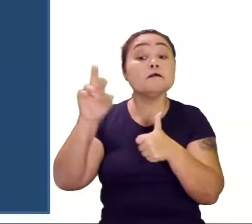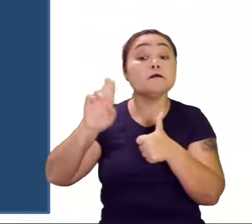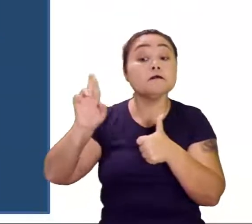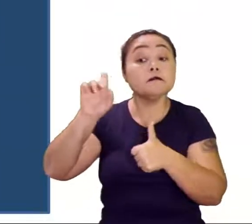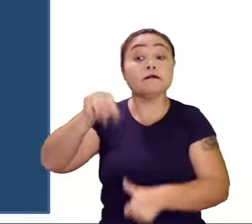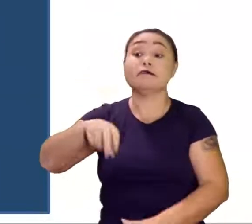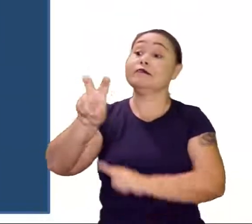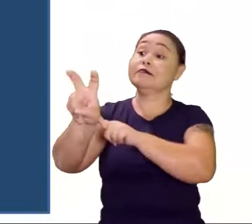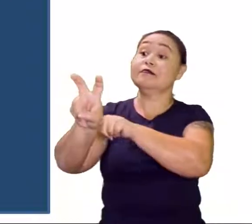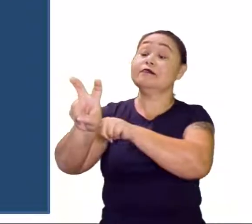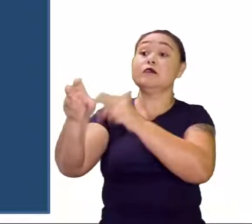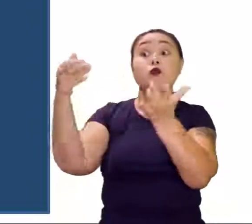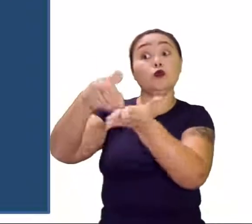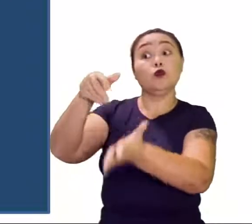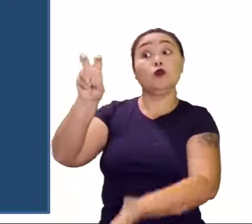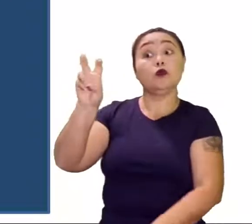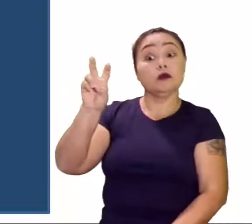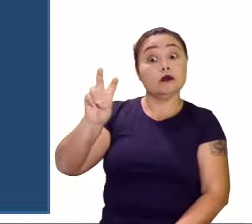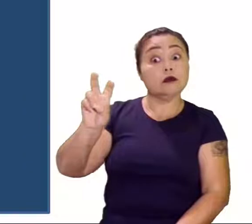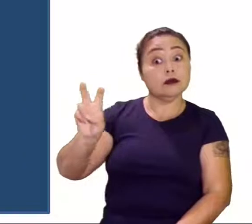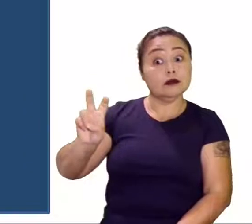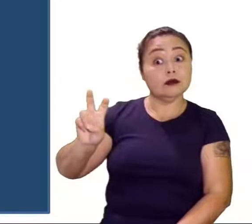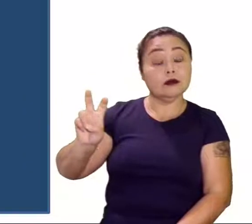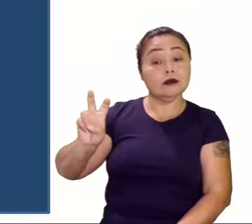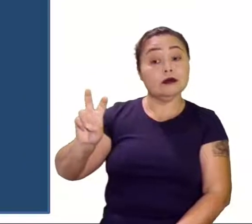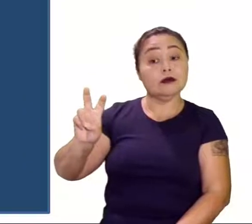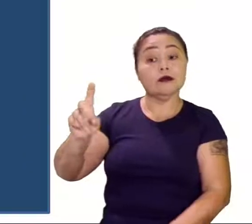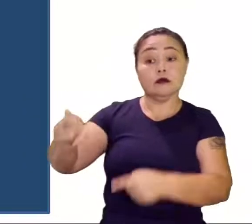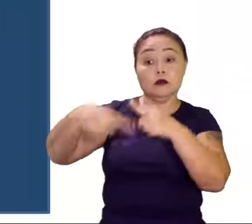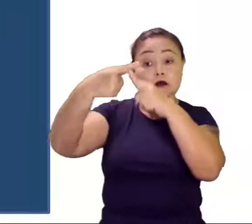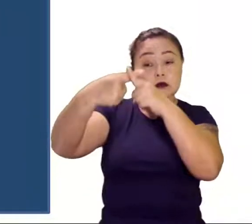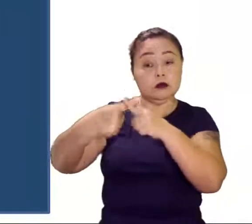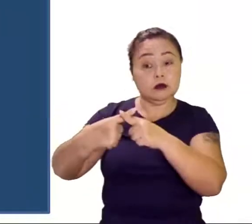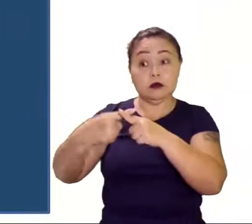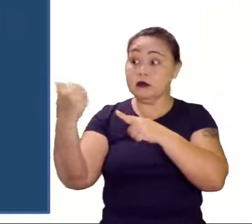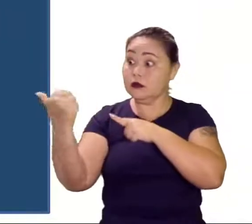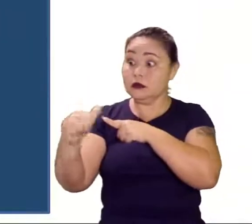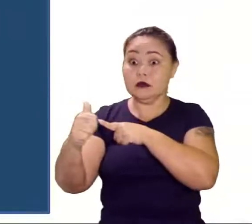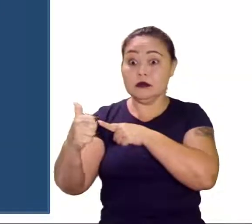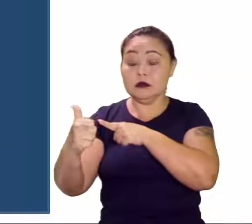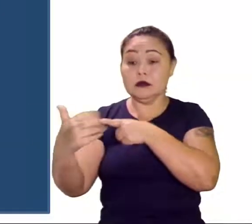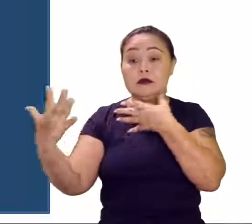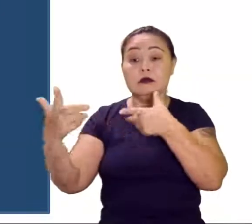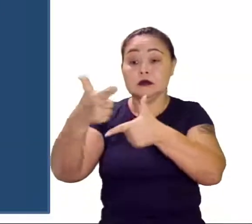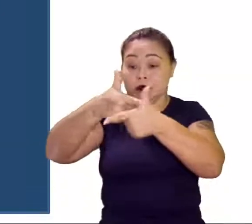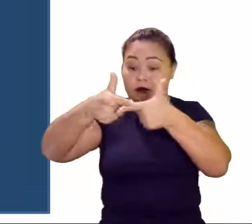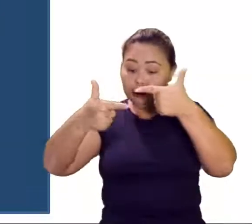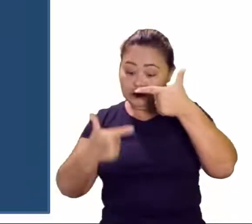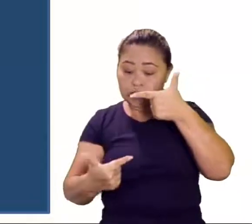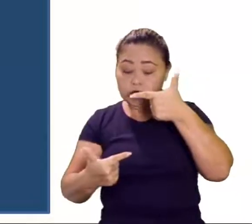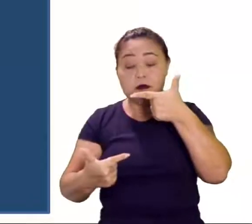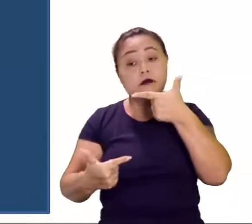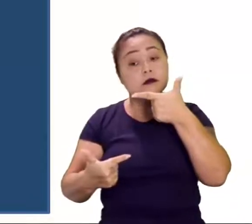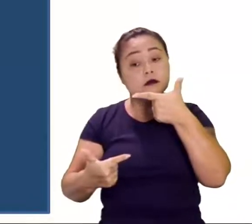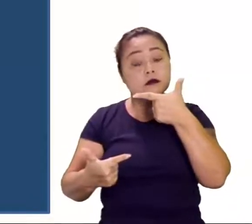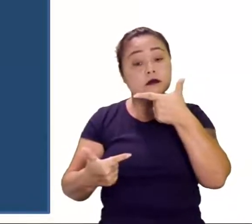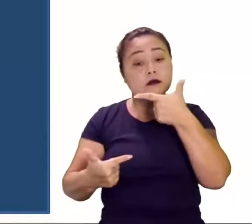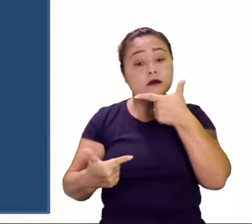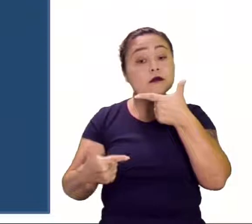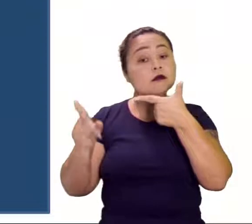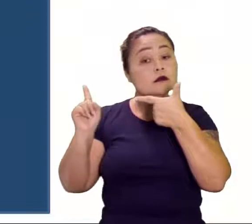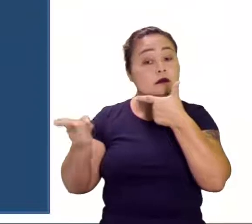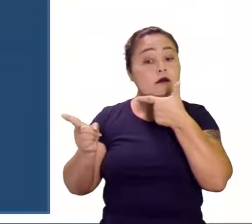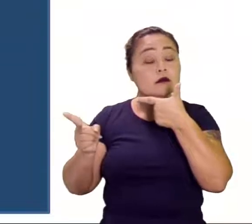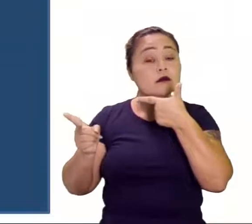O primeiro é 5. Quem é o último? 55. Multiplicando por 11 sobre 2. Nesse caso